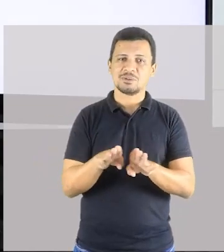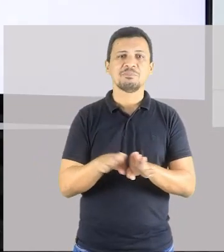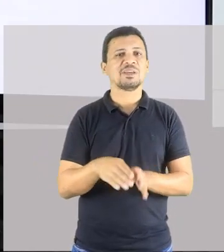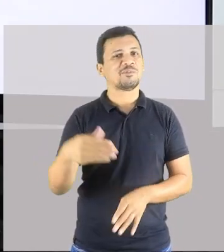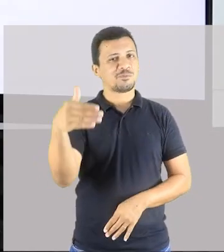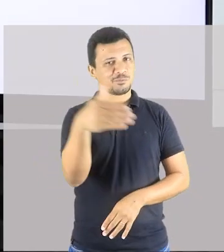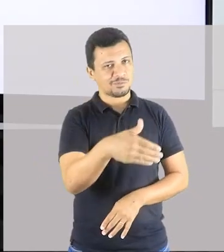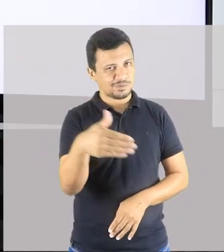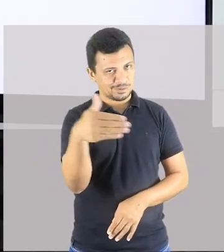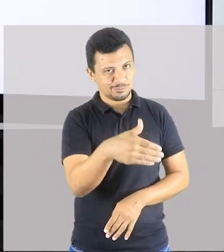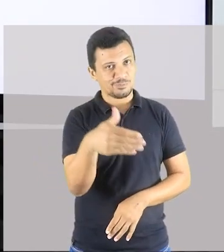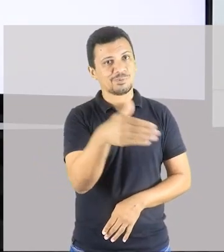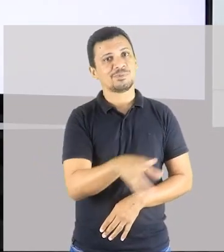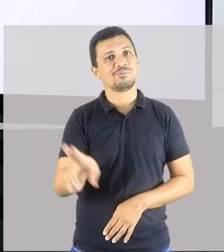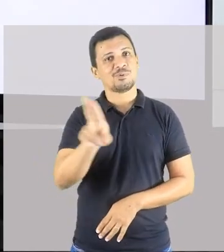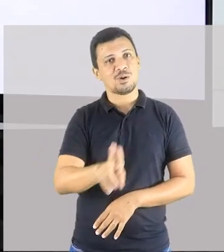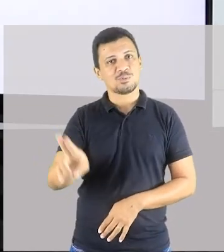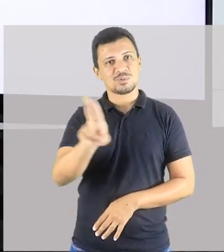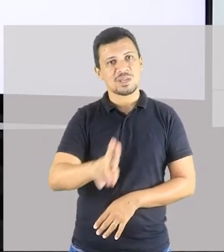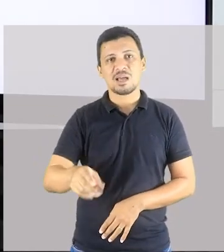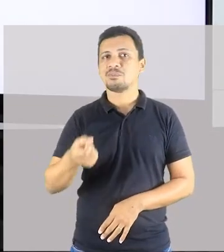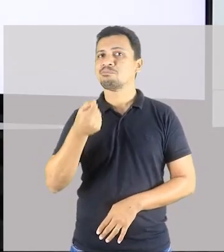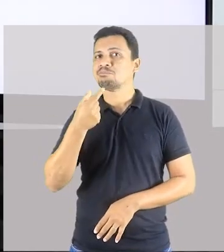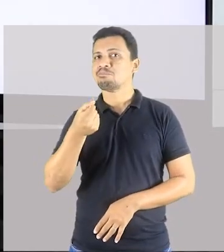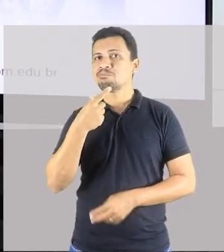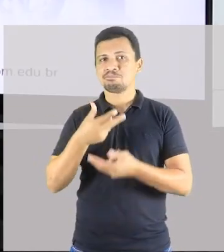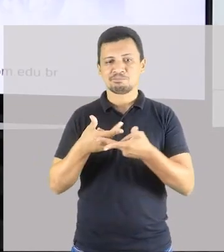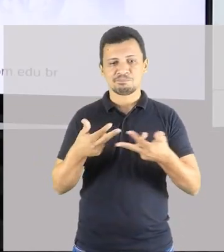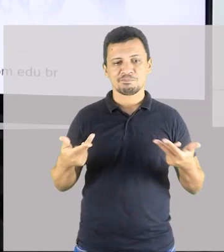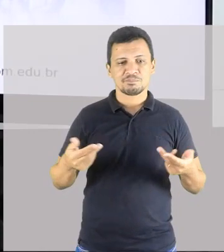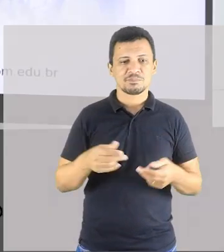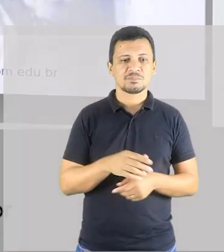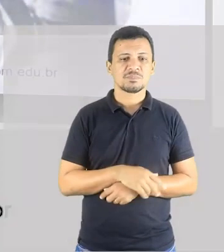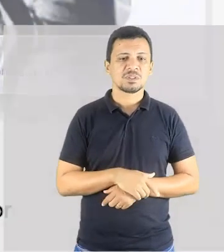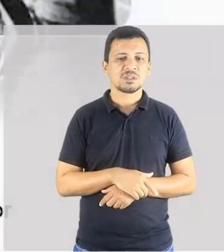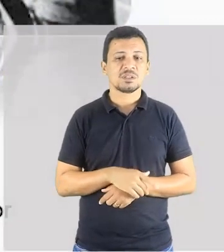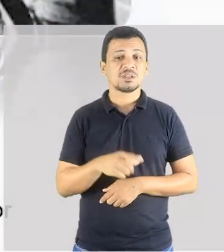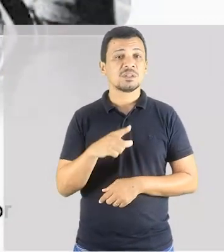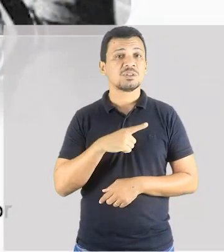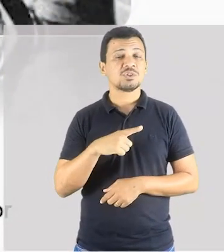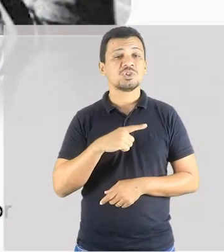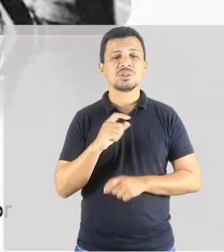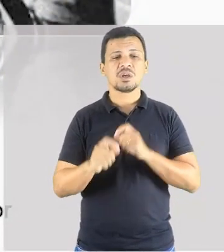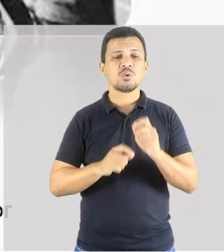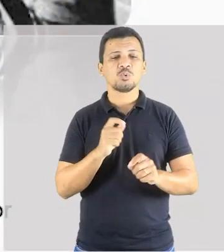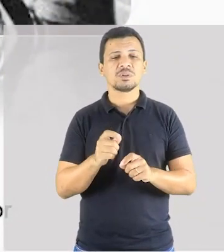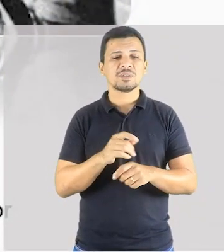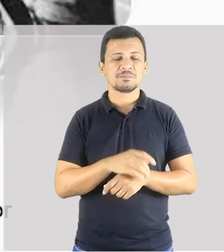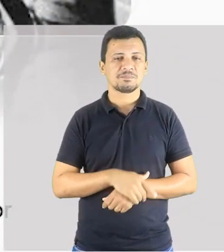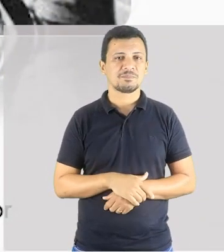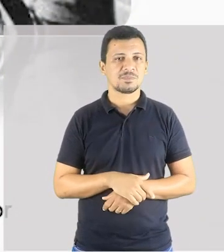utilização, tá, dessas drogas, porém elas tinham outros